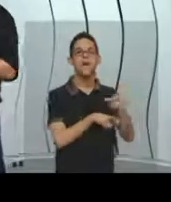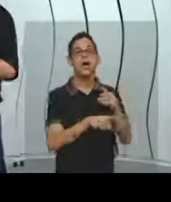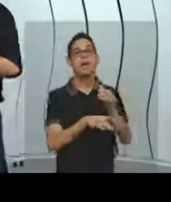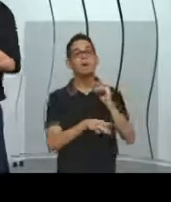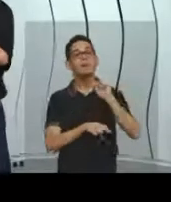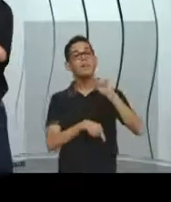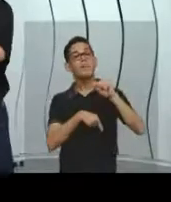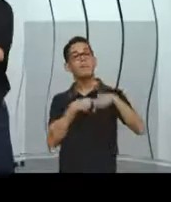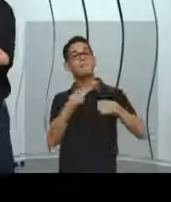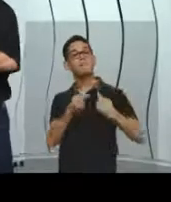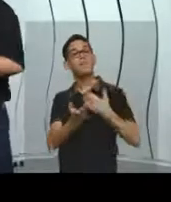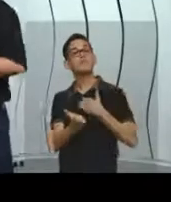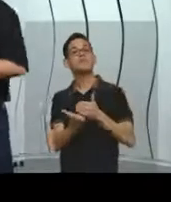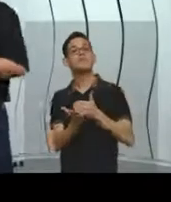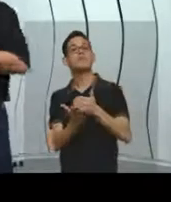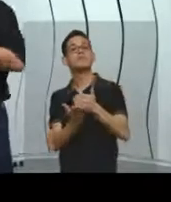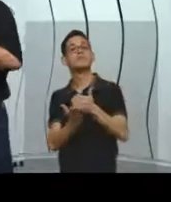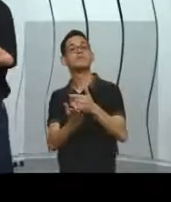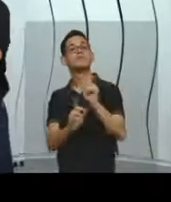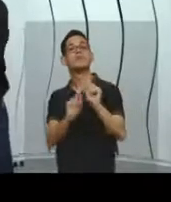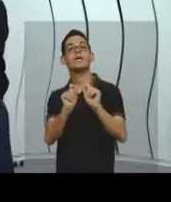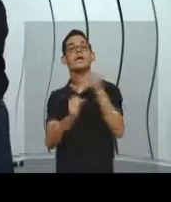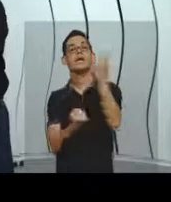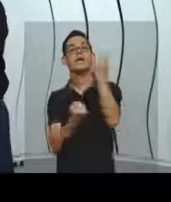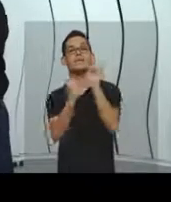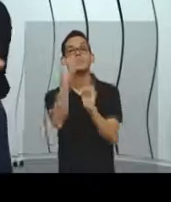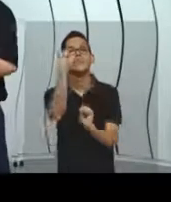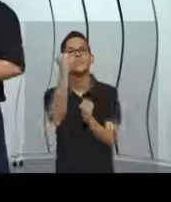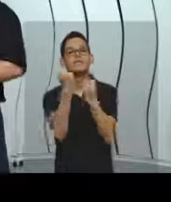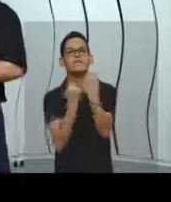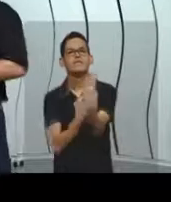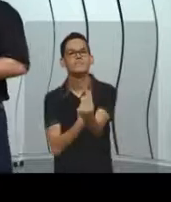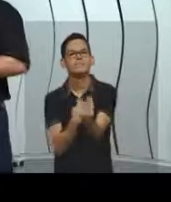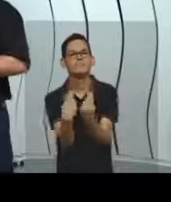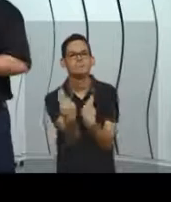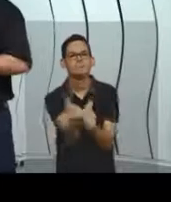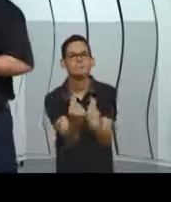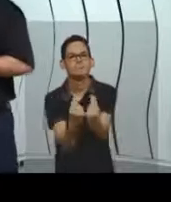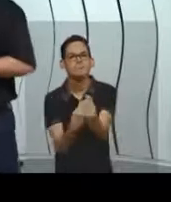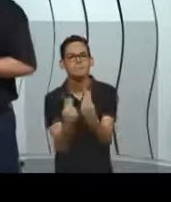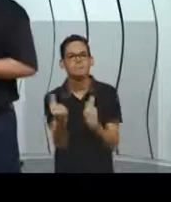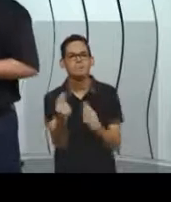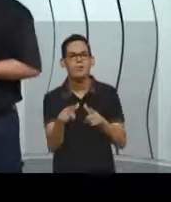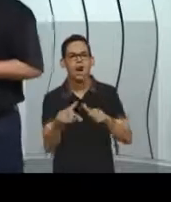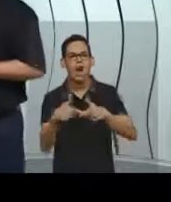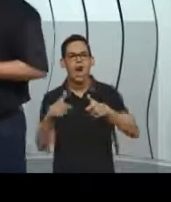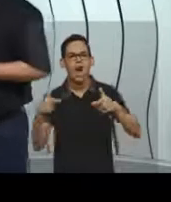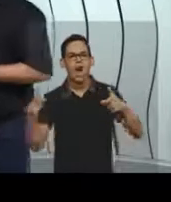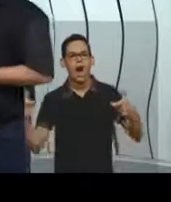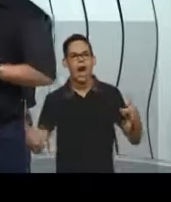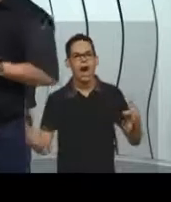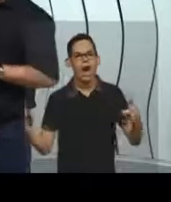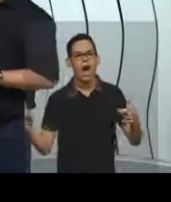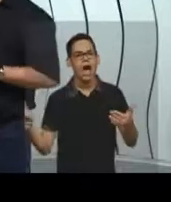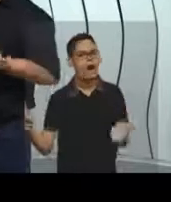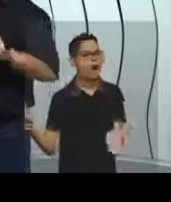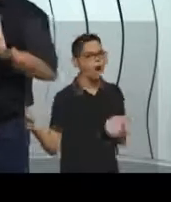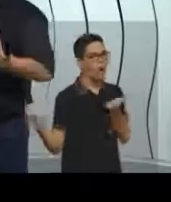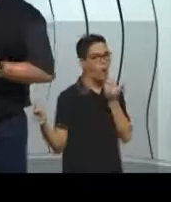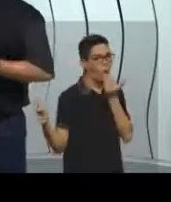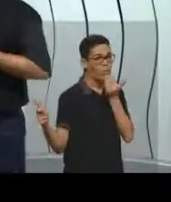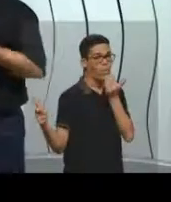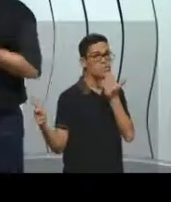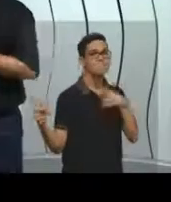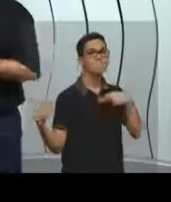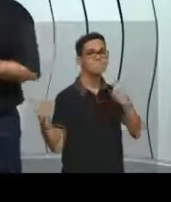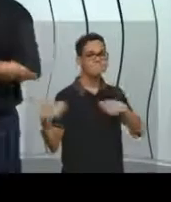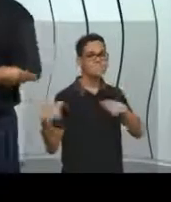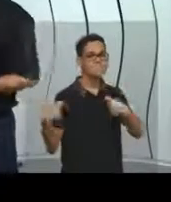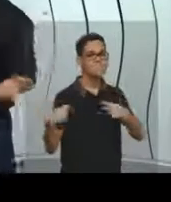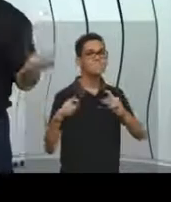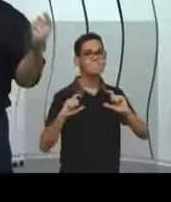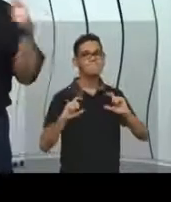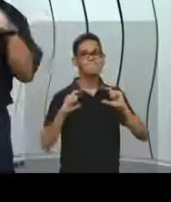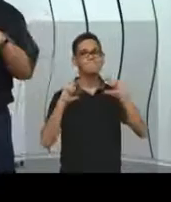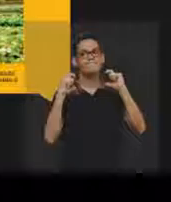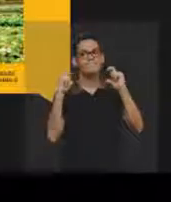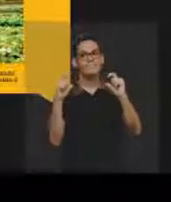industrialização e a urbanização do país se acentuava, a demanda por alimentos, ela cresceu